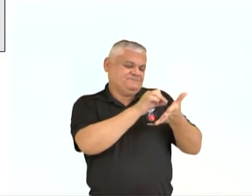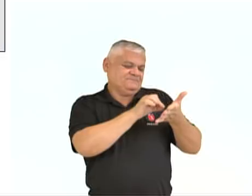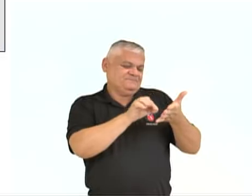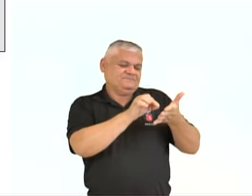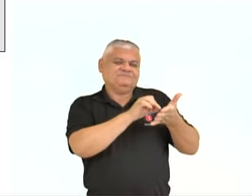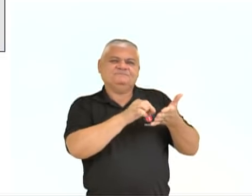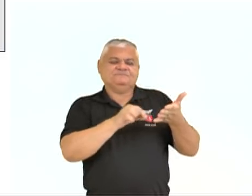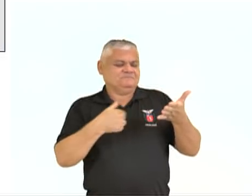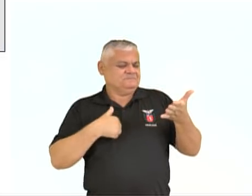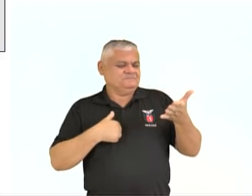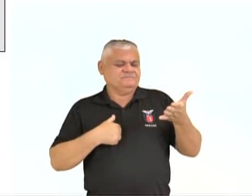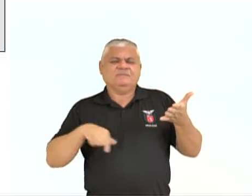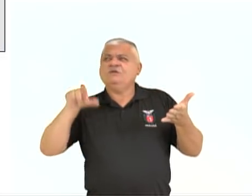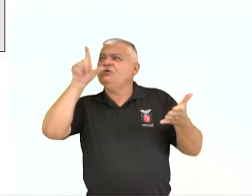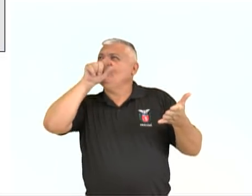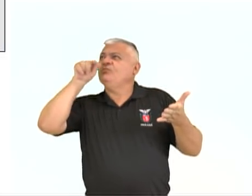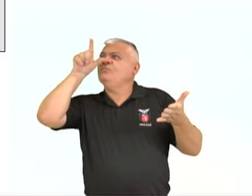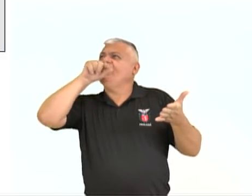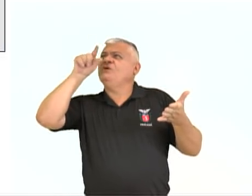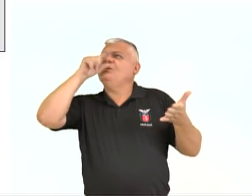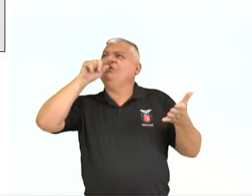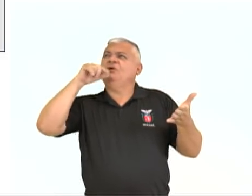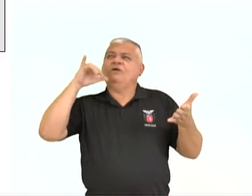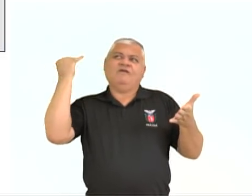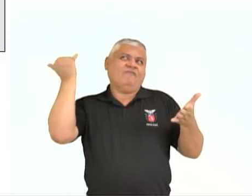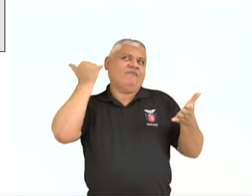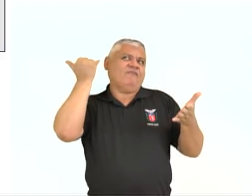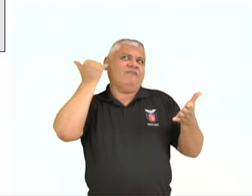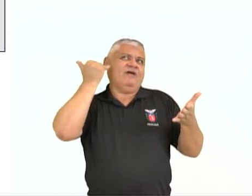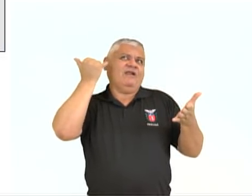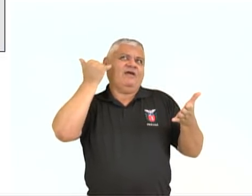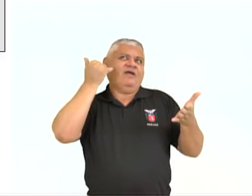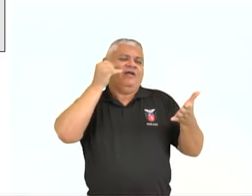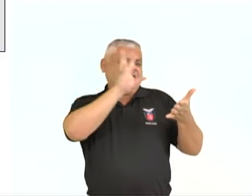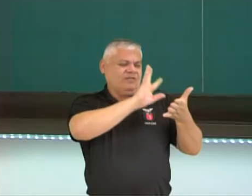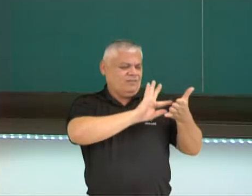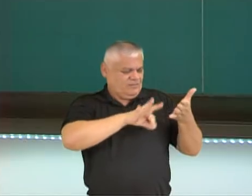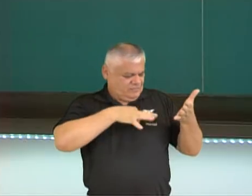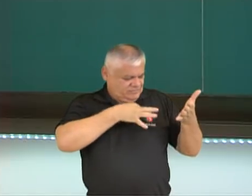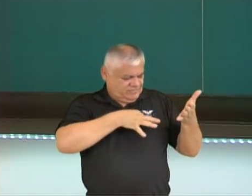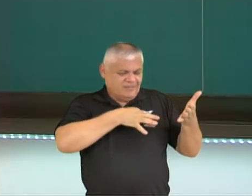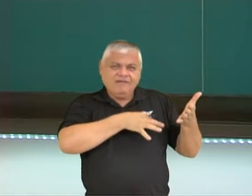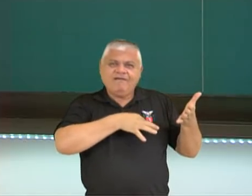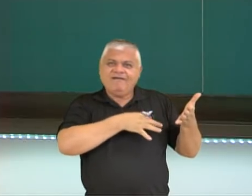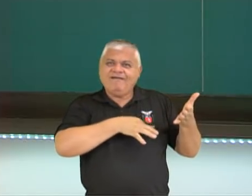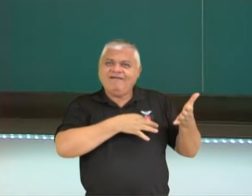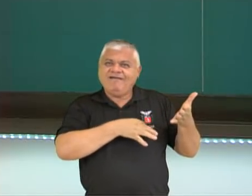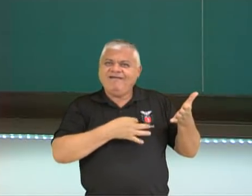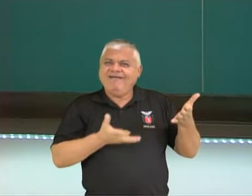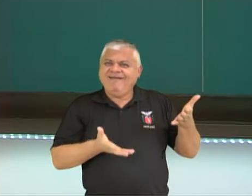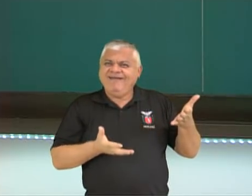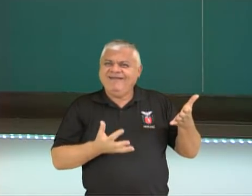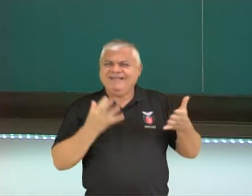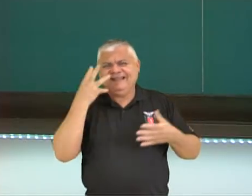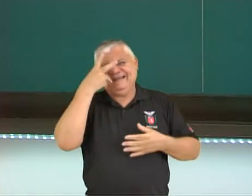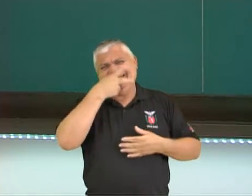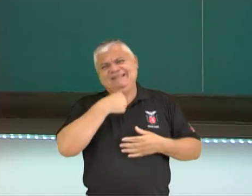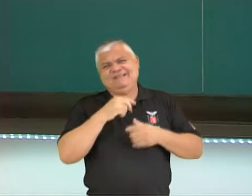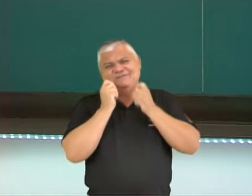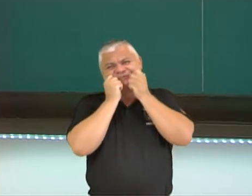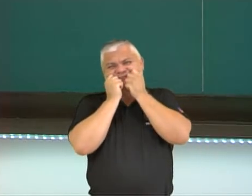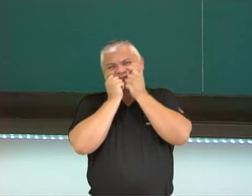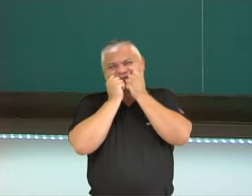passou um pássaro e disse escreve em seu coração Ai que fofo lindo né